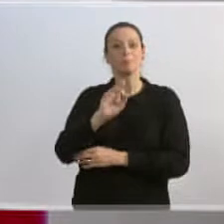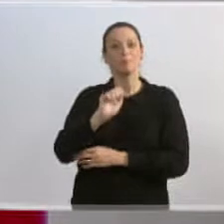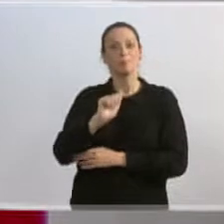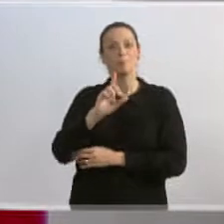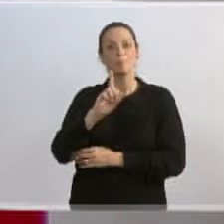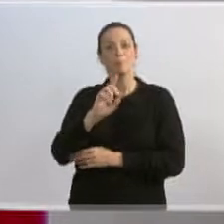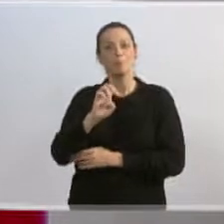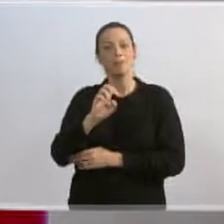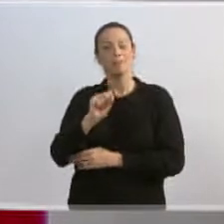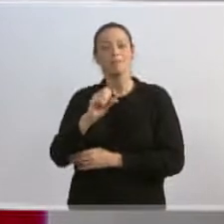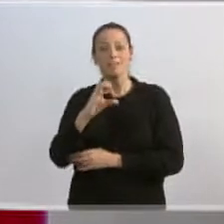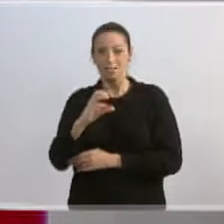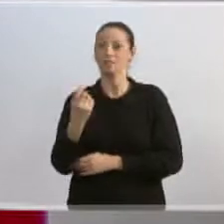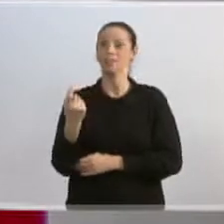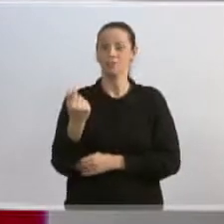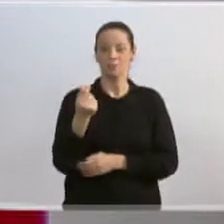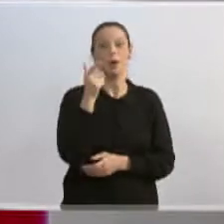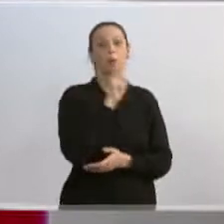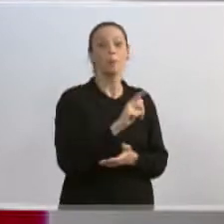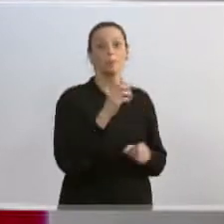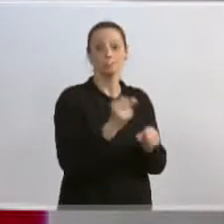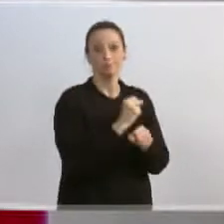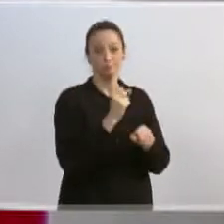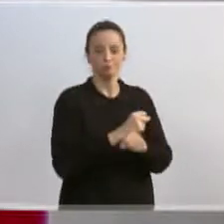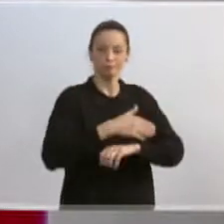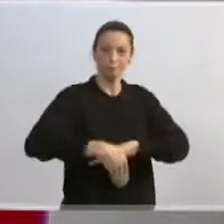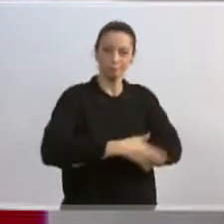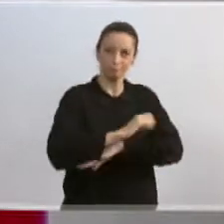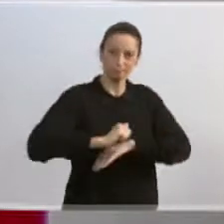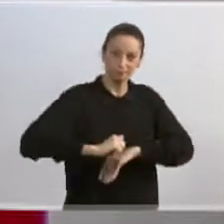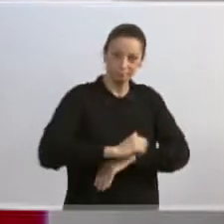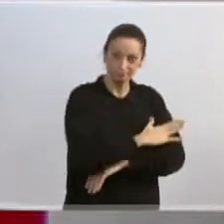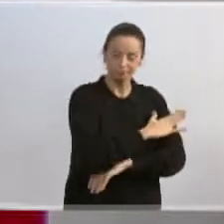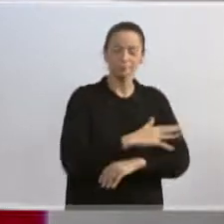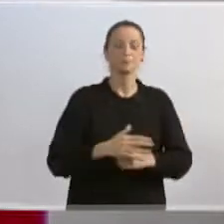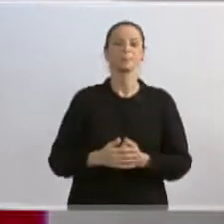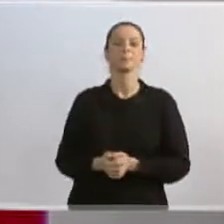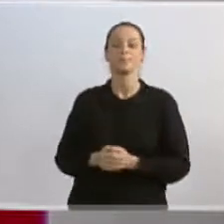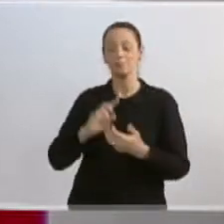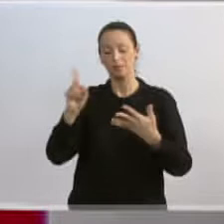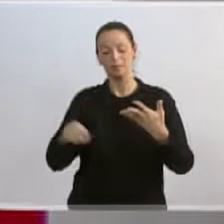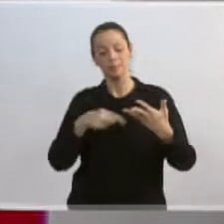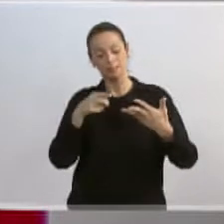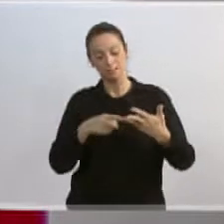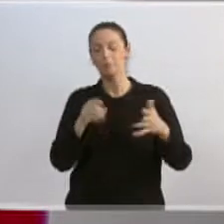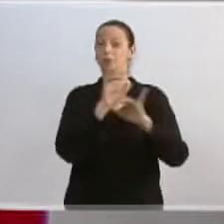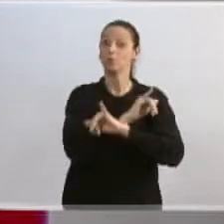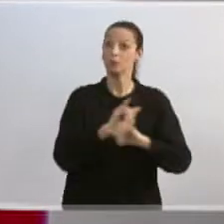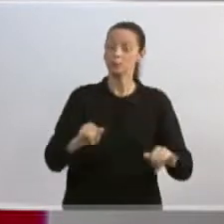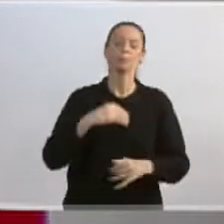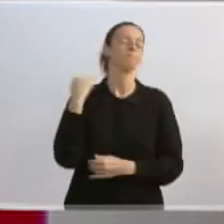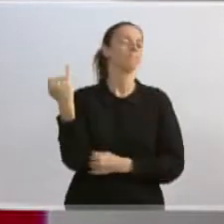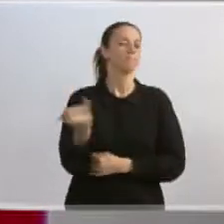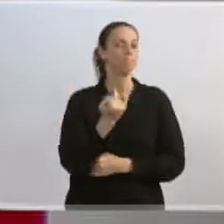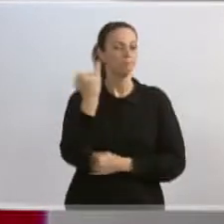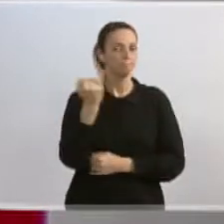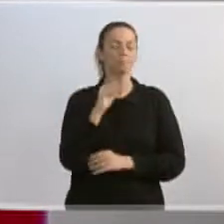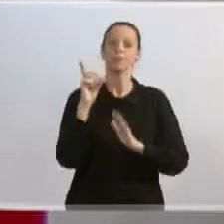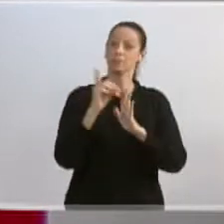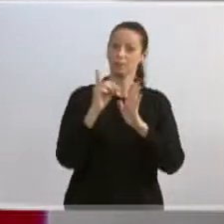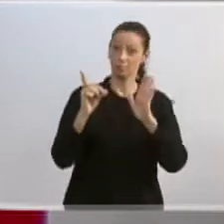catarina outra notícia importante eu acompanhei desde o início a declaração